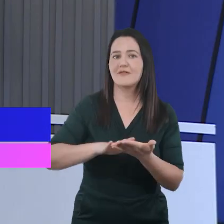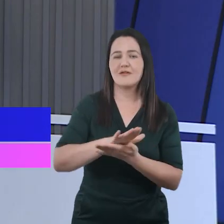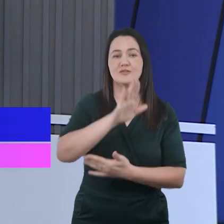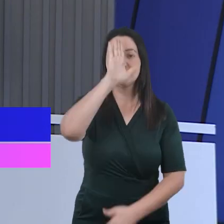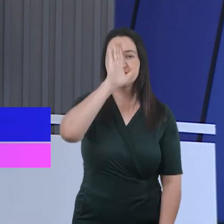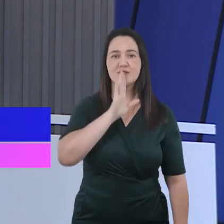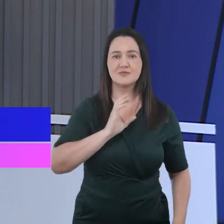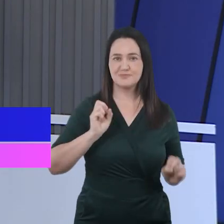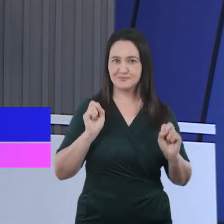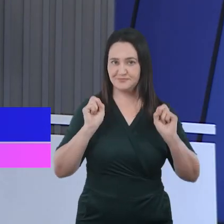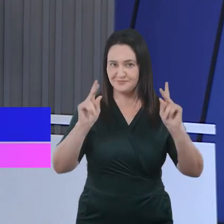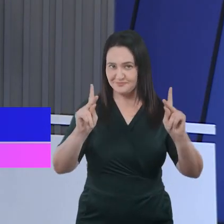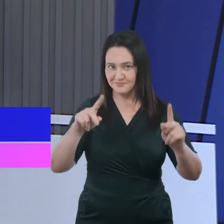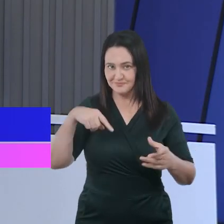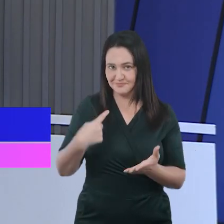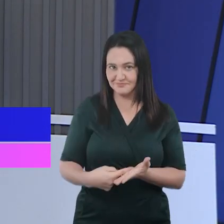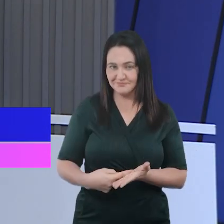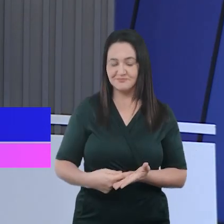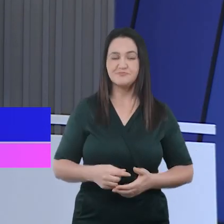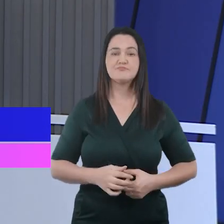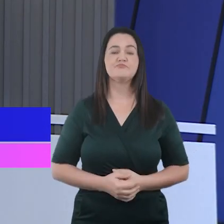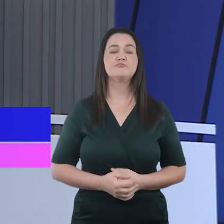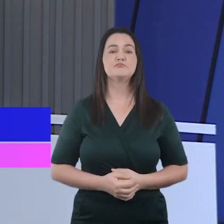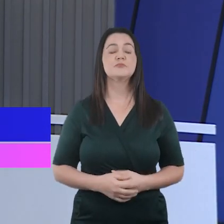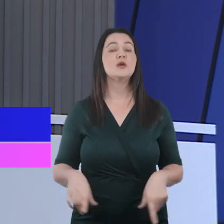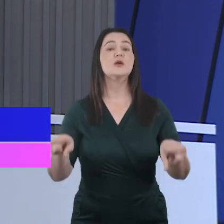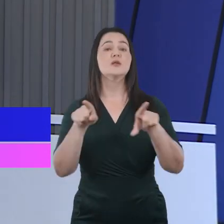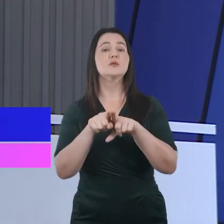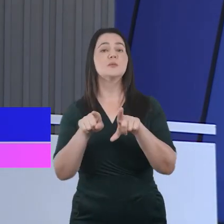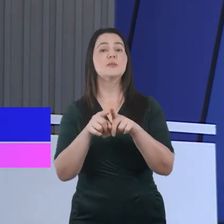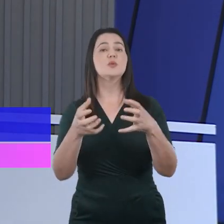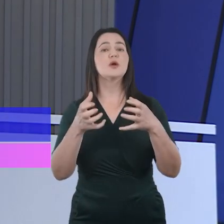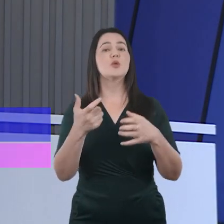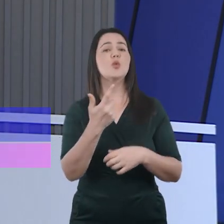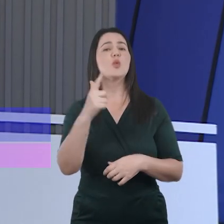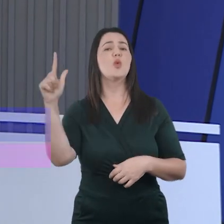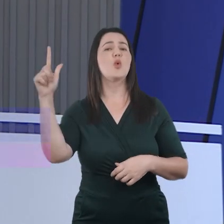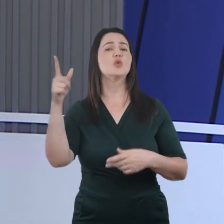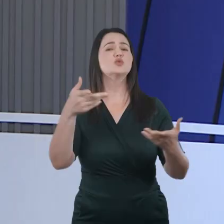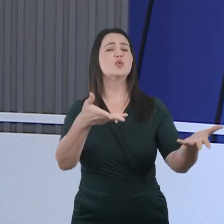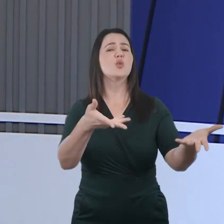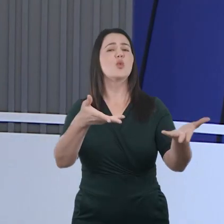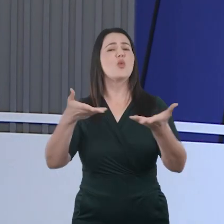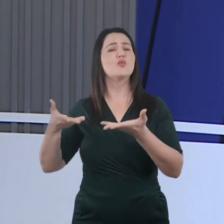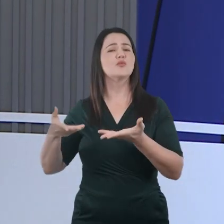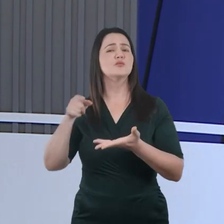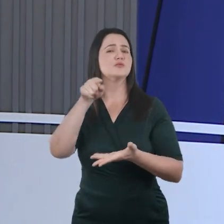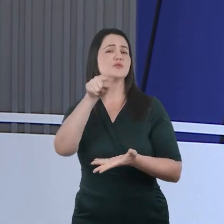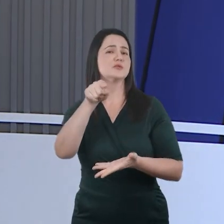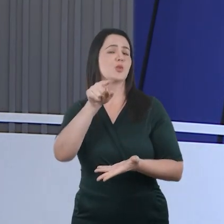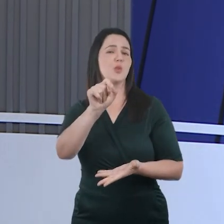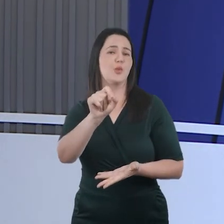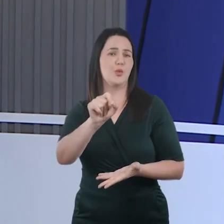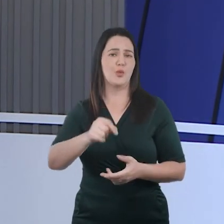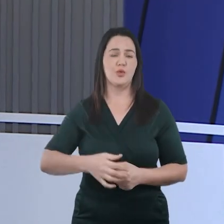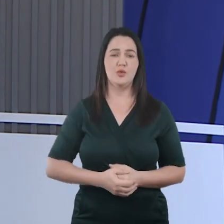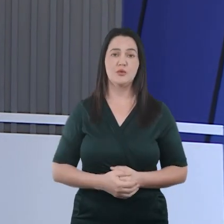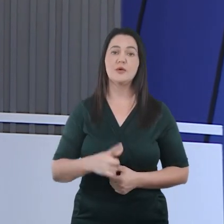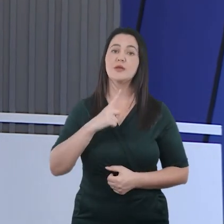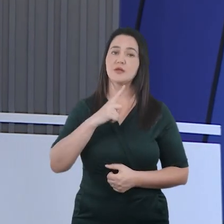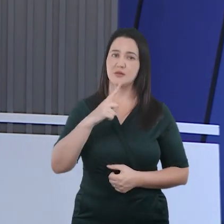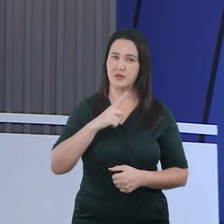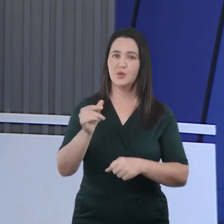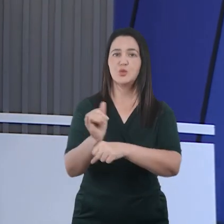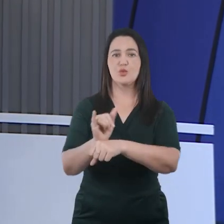esse material chega aí na sua casa sem nenhum custo para você, tá bom? Eu quero também fazer um outro convite